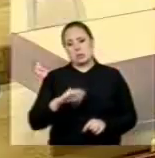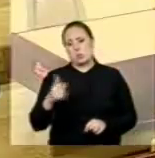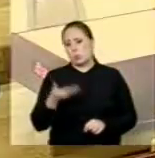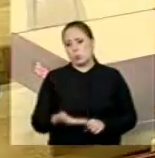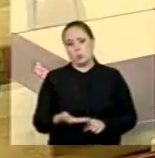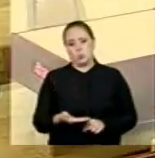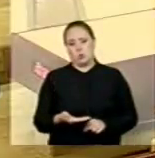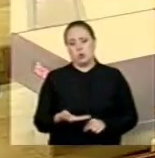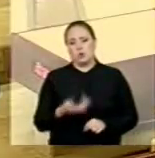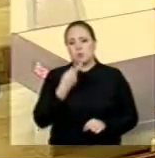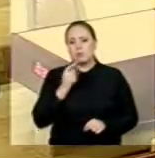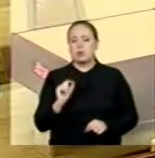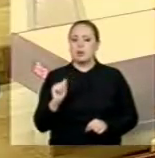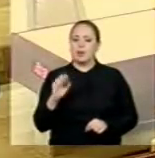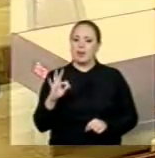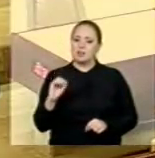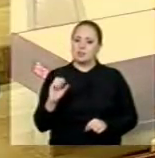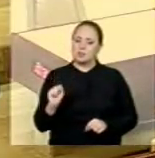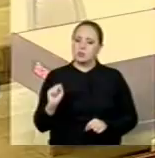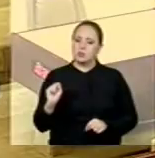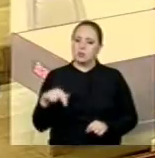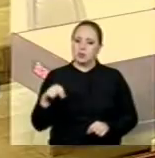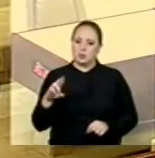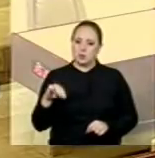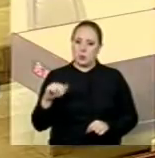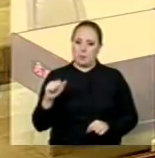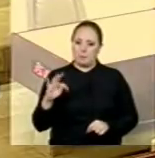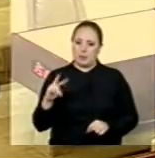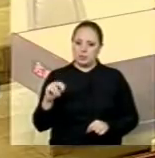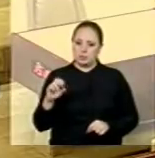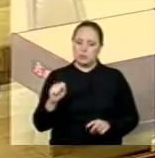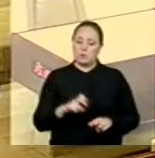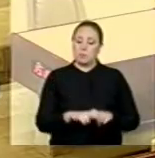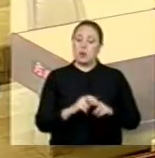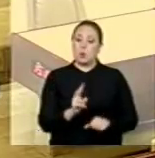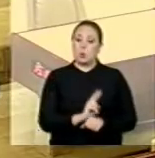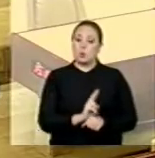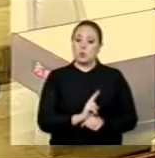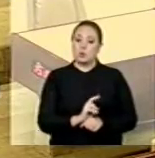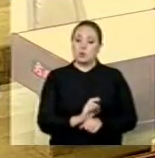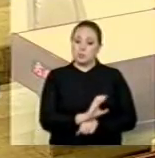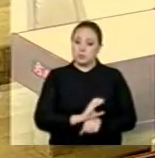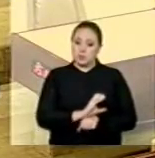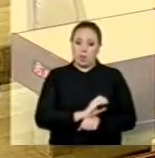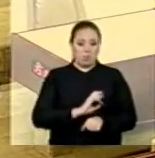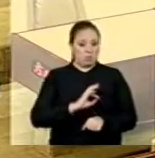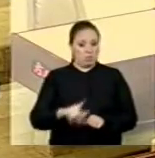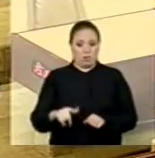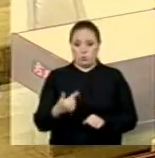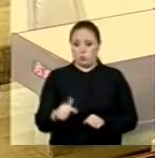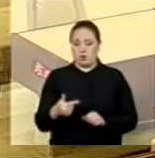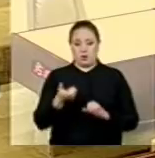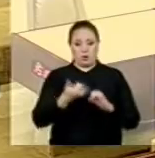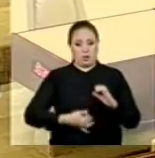que os atos normativos que se quer, mesmo que por arrastamento, questionar por controle de constitucionalidade, não estão revestidos das